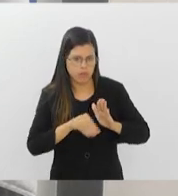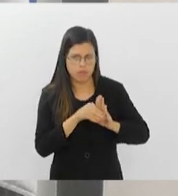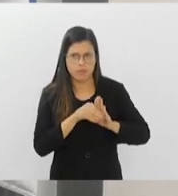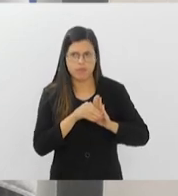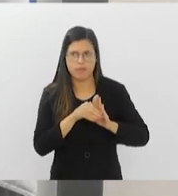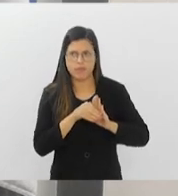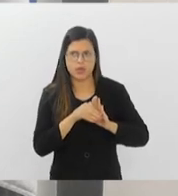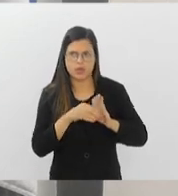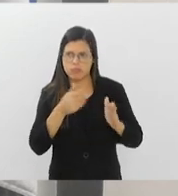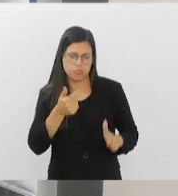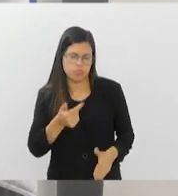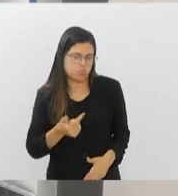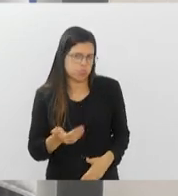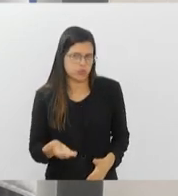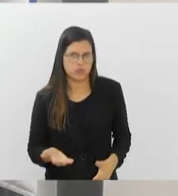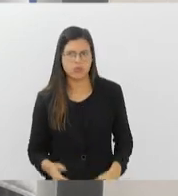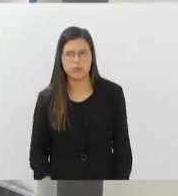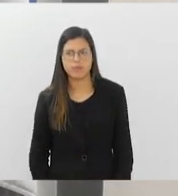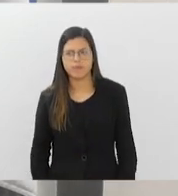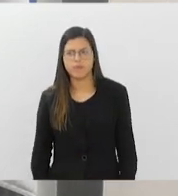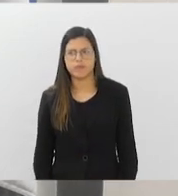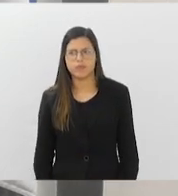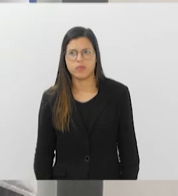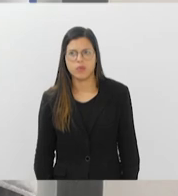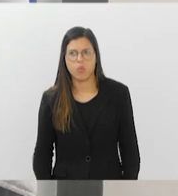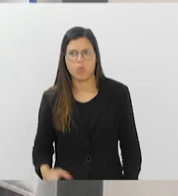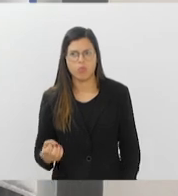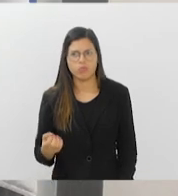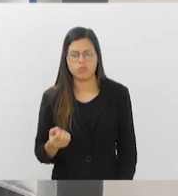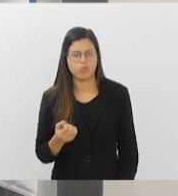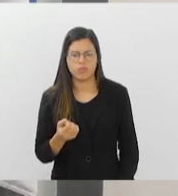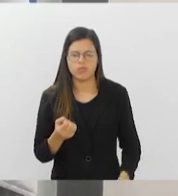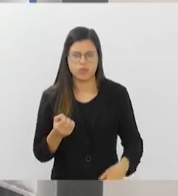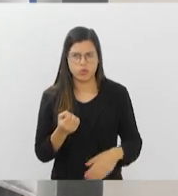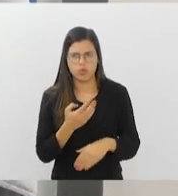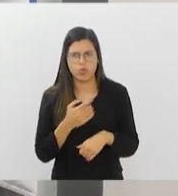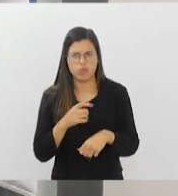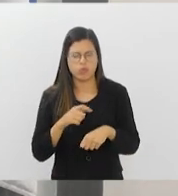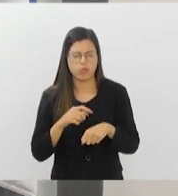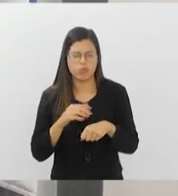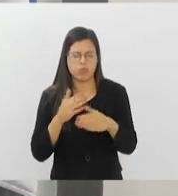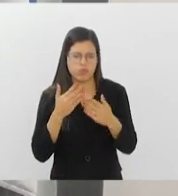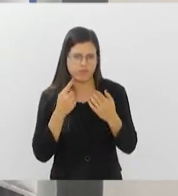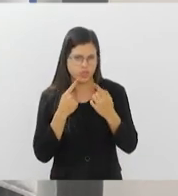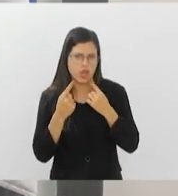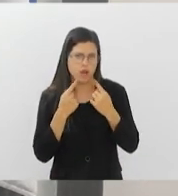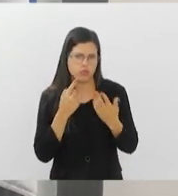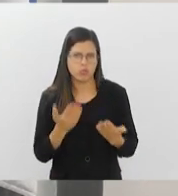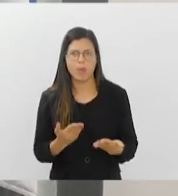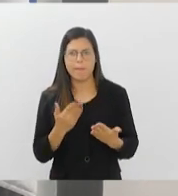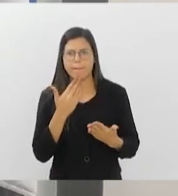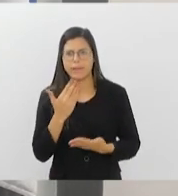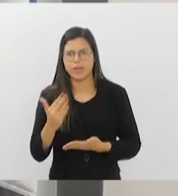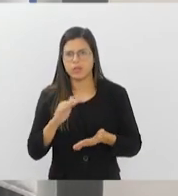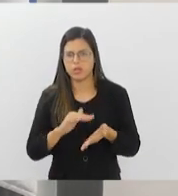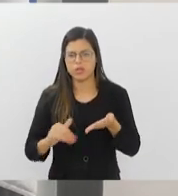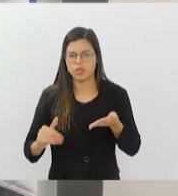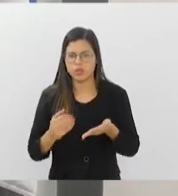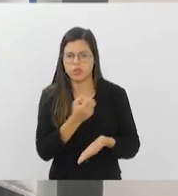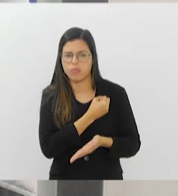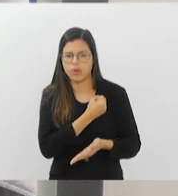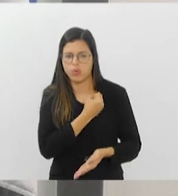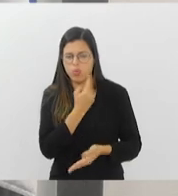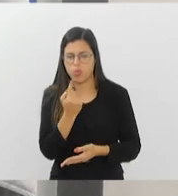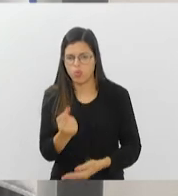emenda apresentada, enfim, estabelecer um novo diálogo. Por isso peço a retirada também do item 1 da